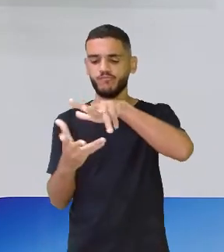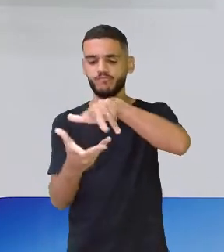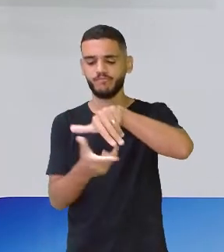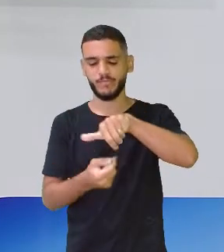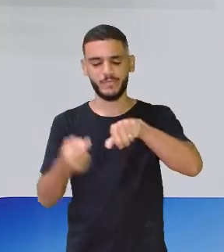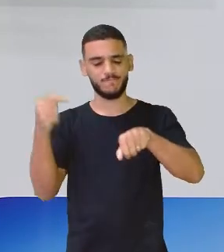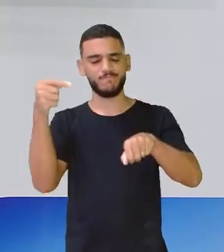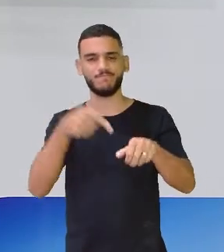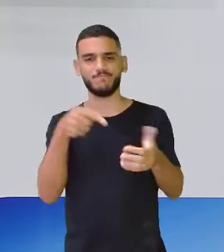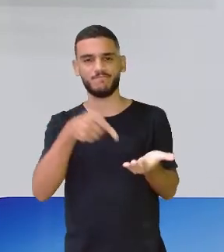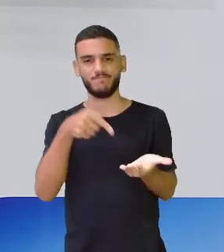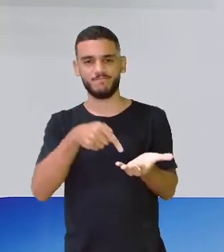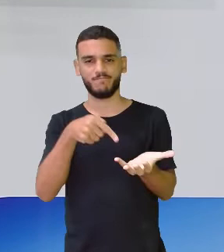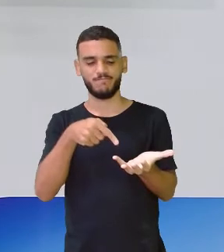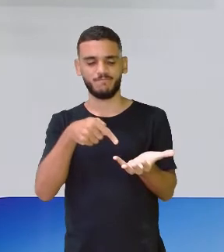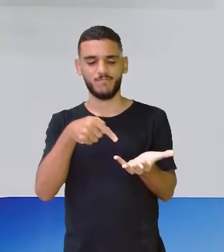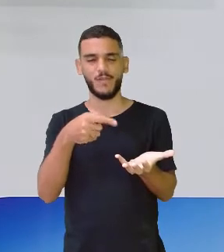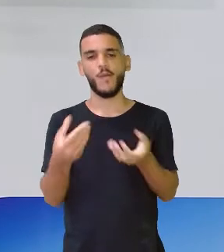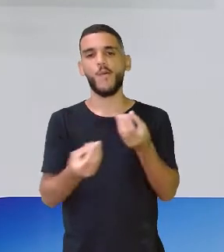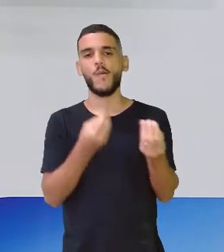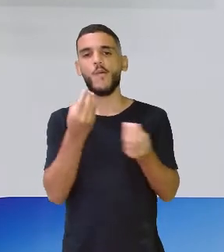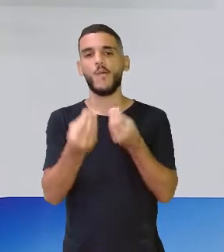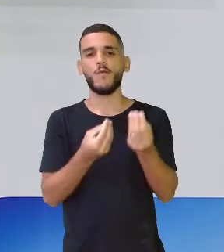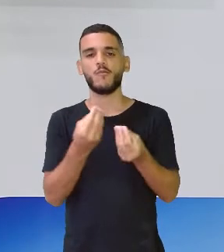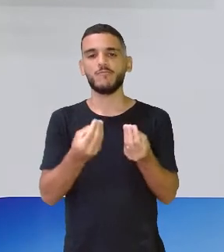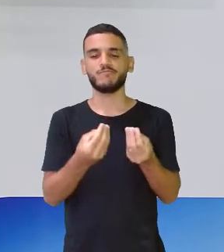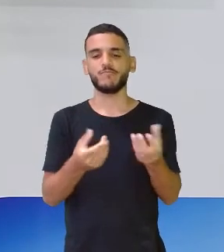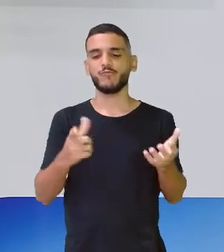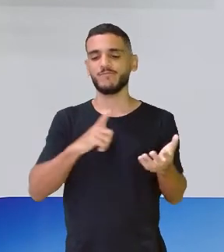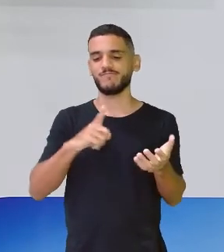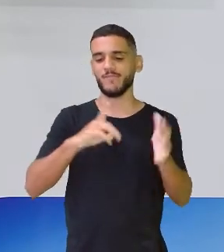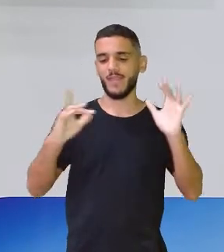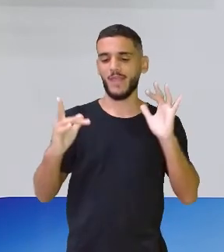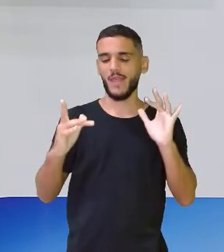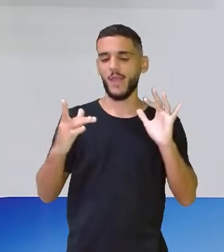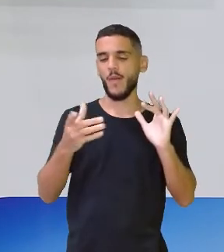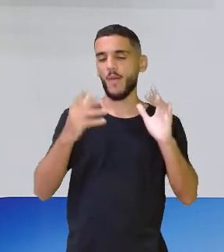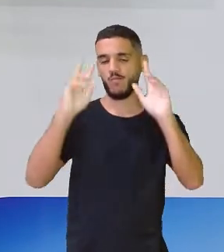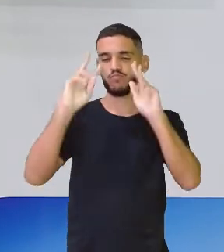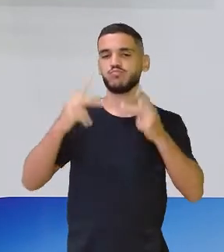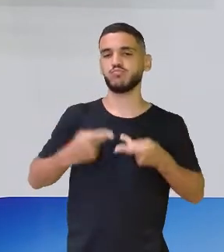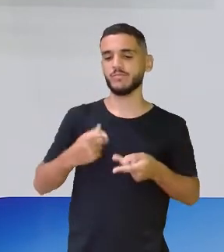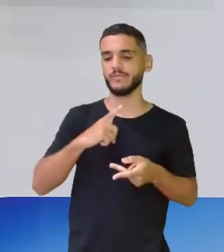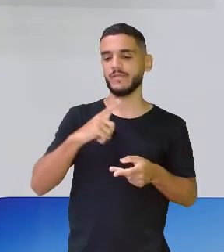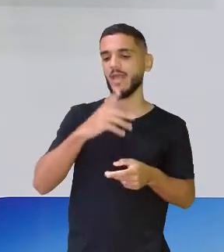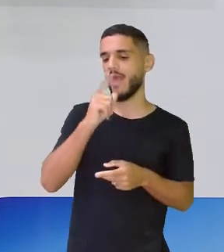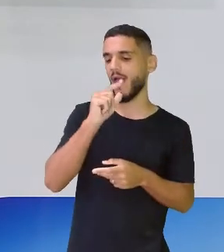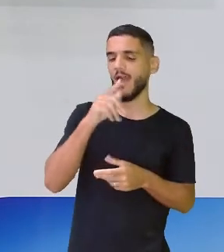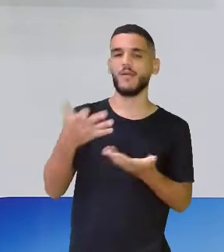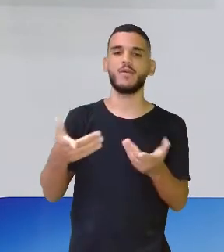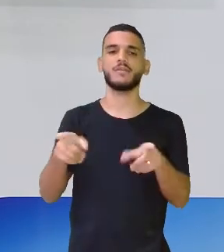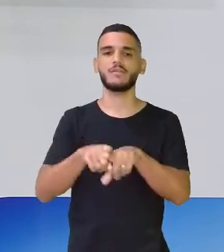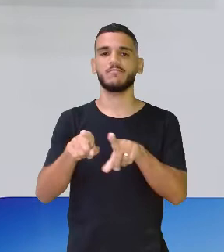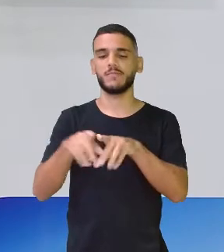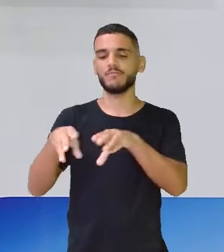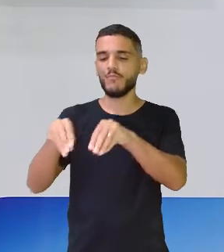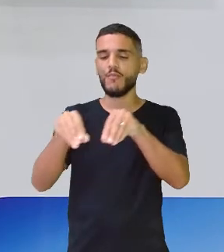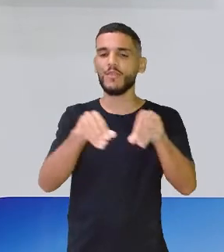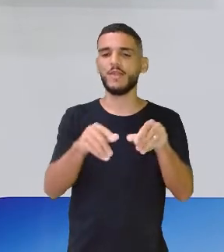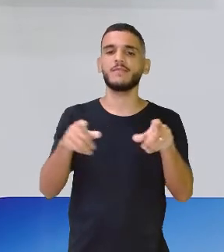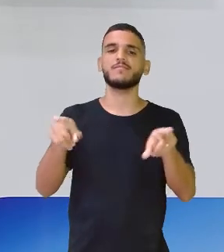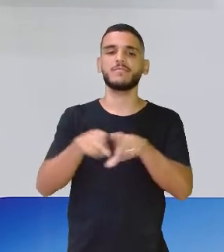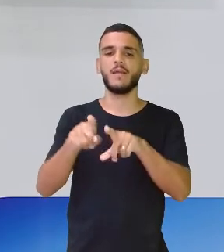meio ambiente, a nossa relação com a água, com a terra, com os meios de produção. E nesse